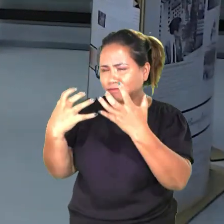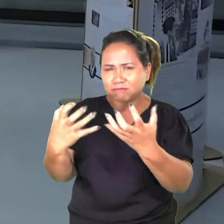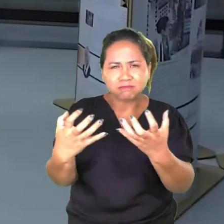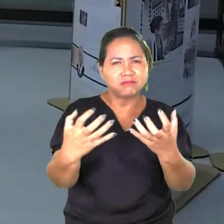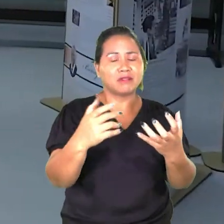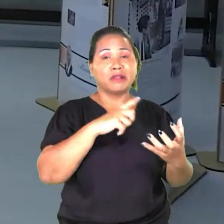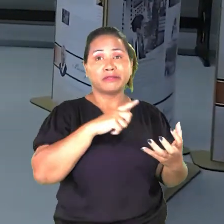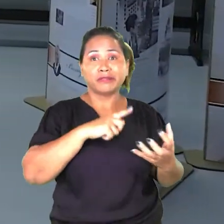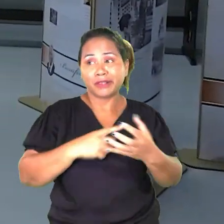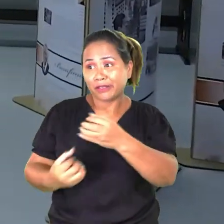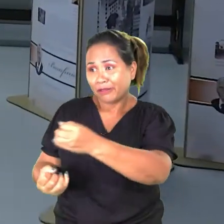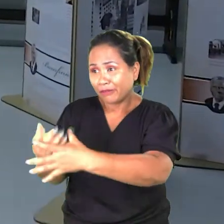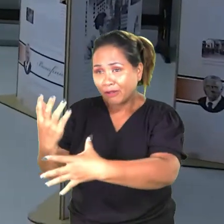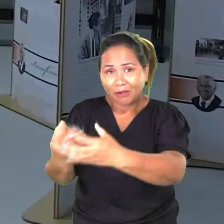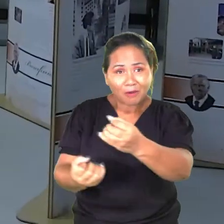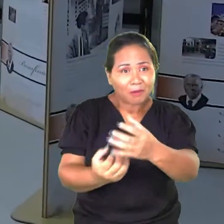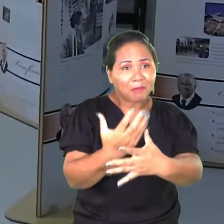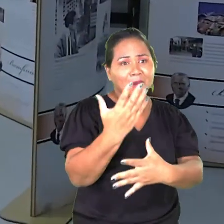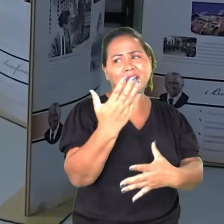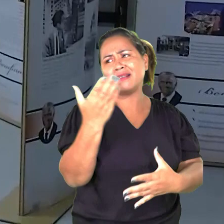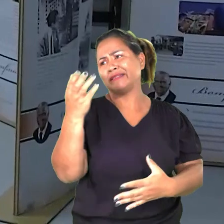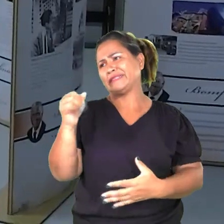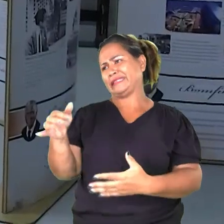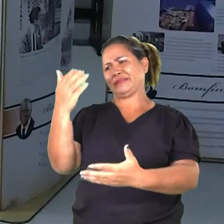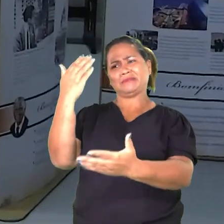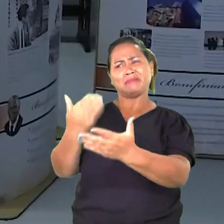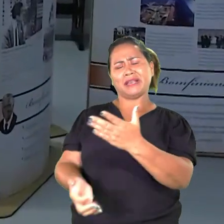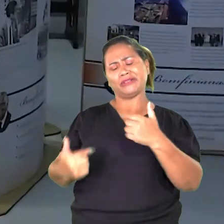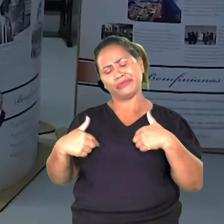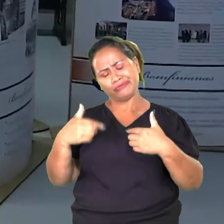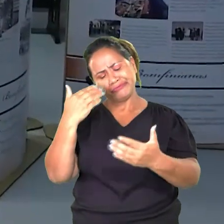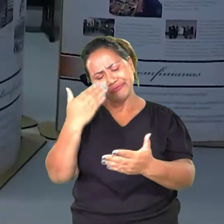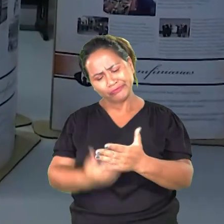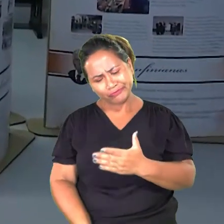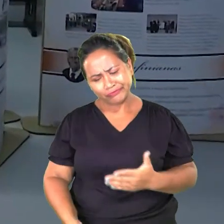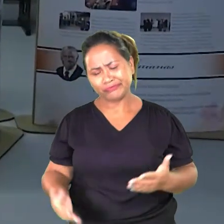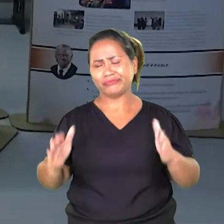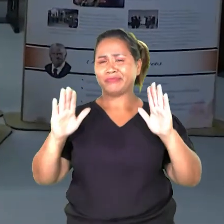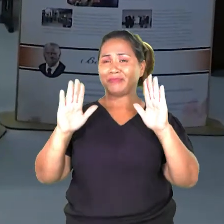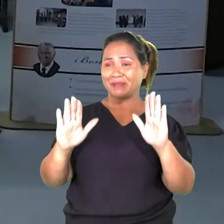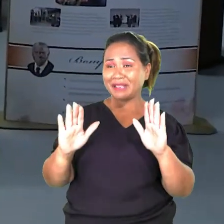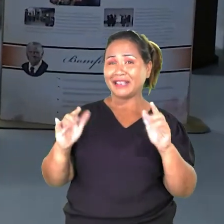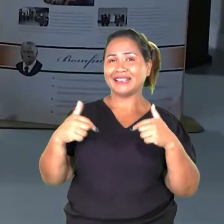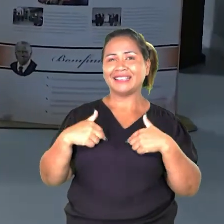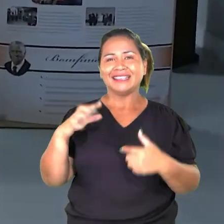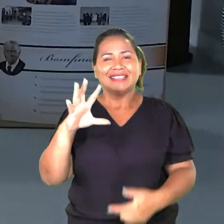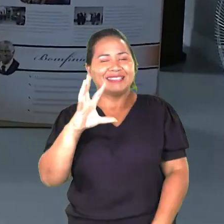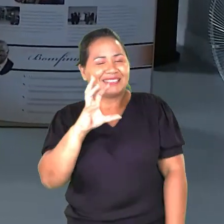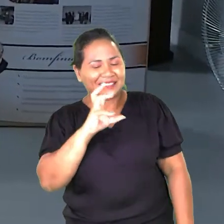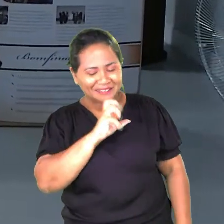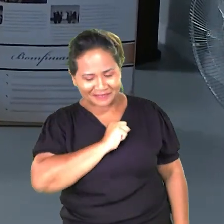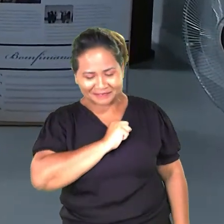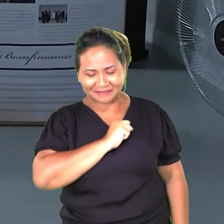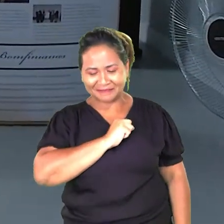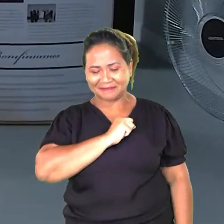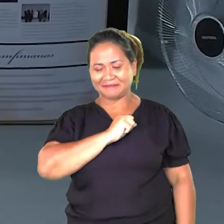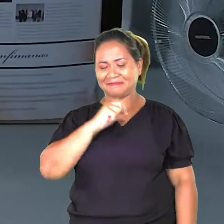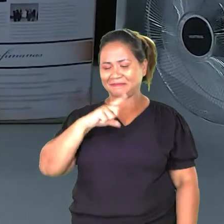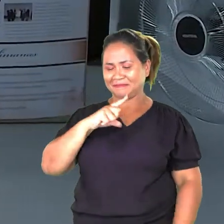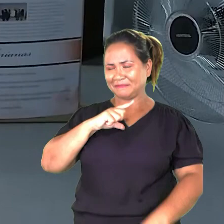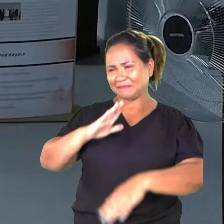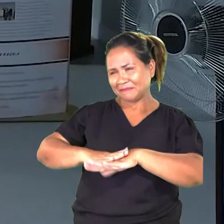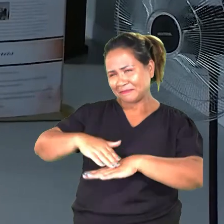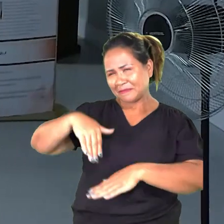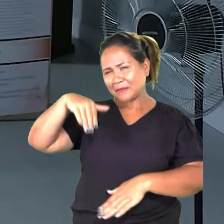ancestrais. Vossas penas formaram minhas penas, meu voo, meus cocares guaianazes. Vosso